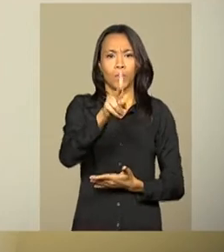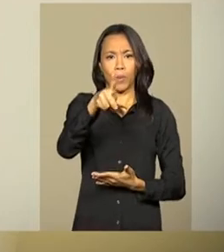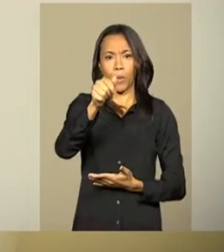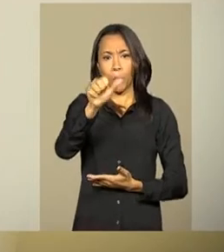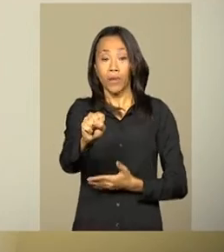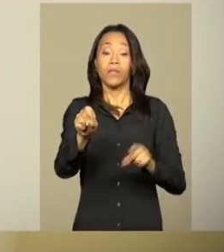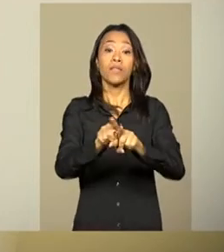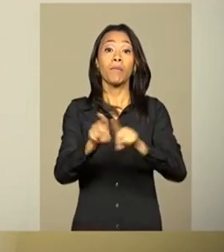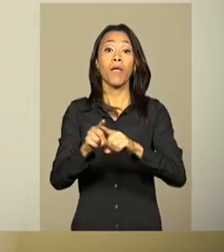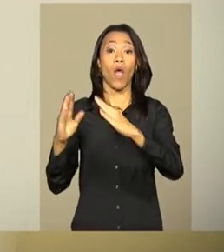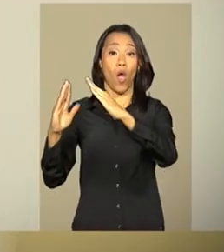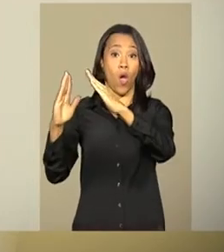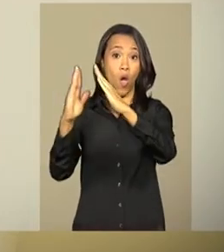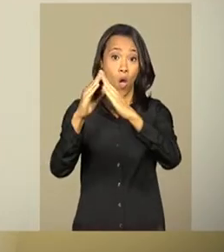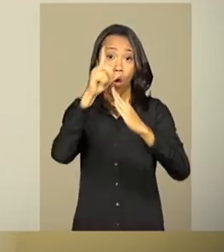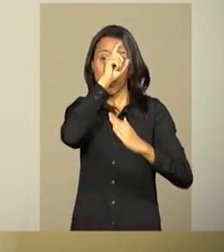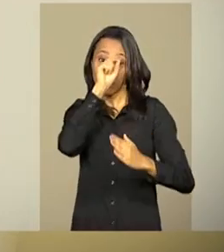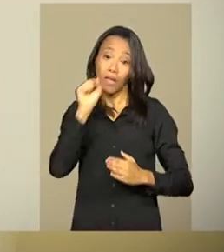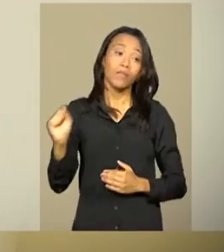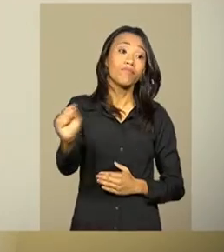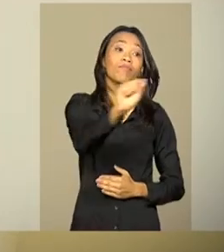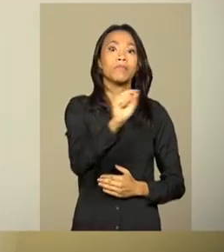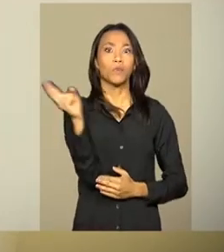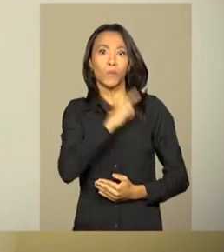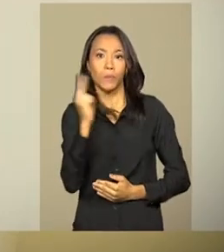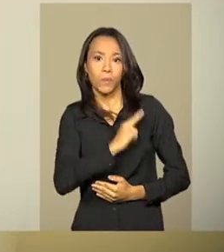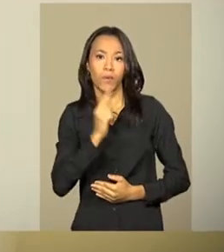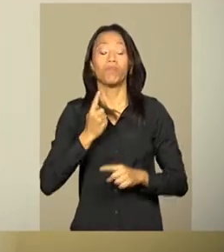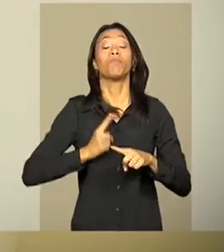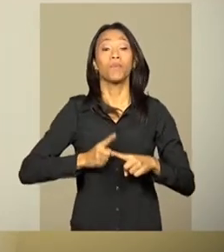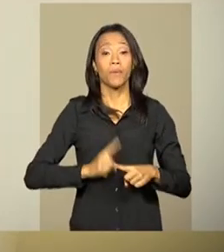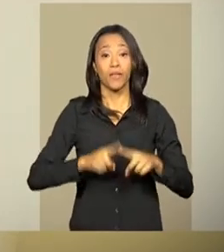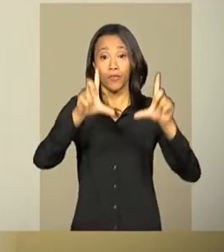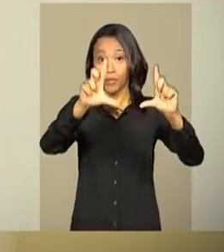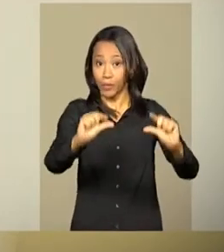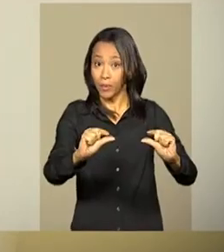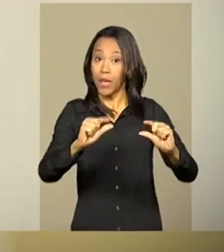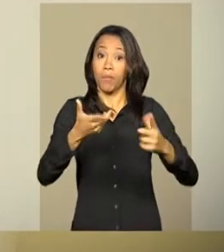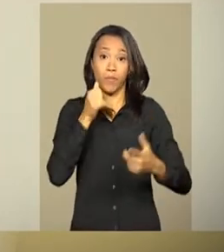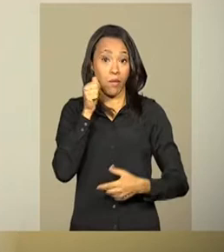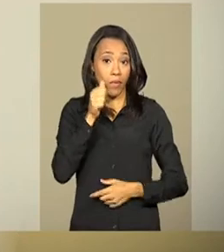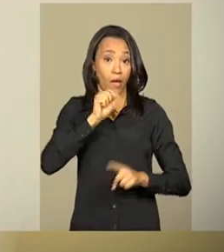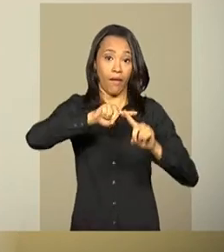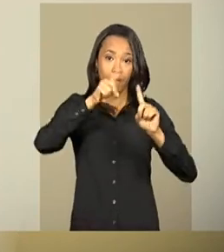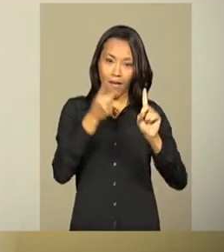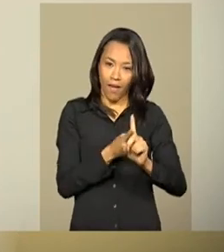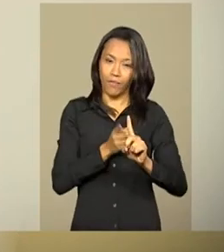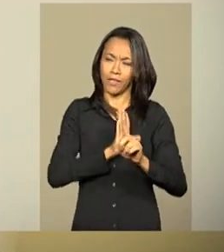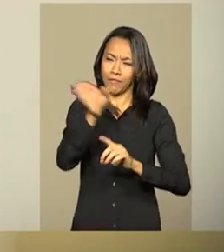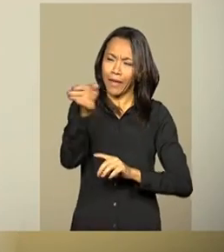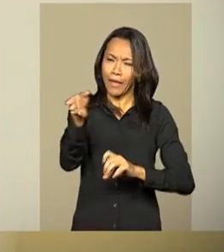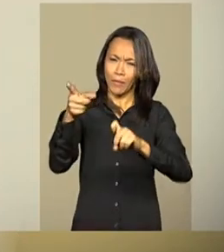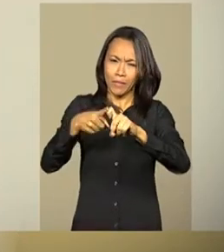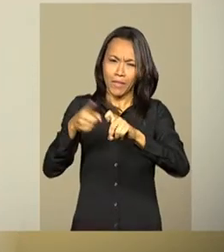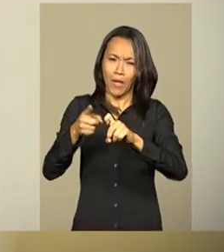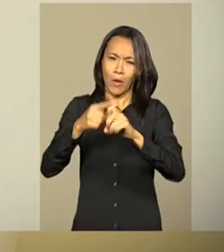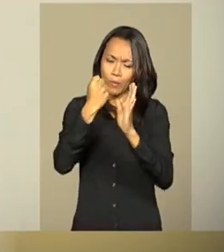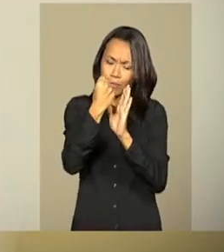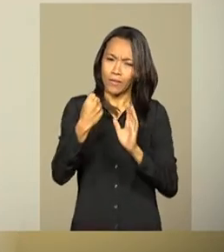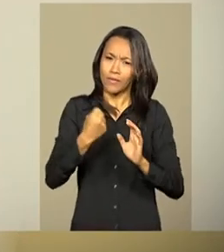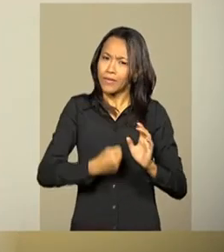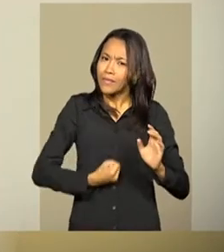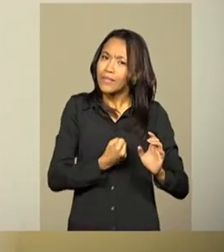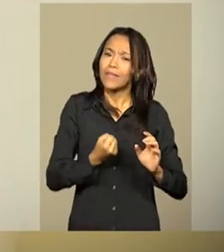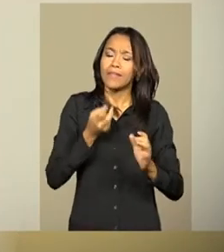fazer emergências dos hospitais sabe porque Luciano porque a grávida que faz o pré-natal direitinho tem mais chance de